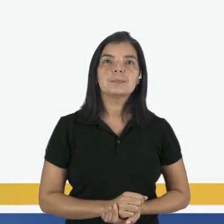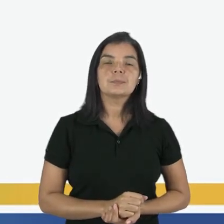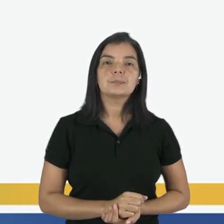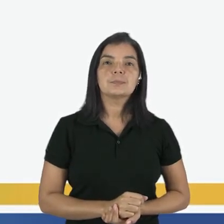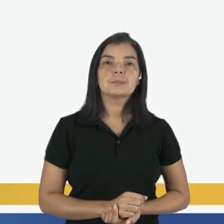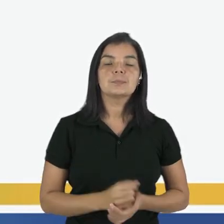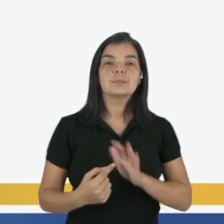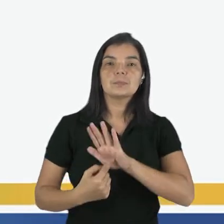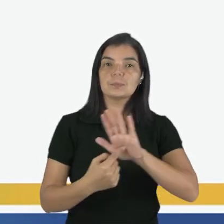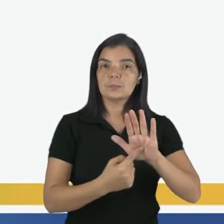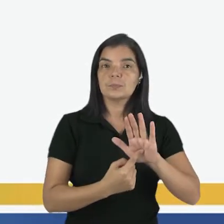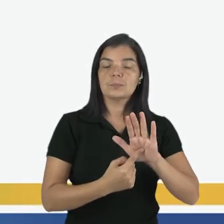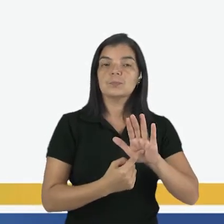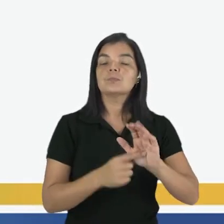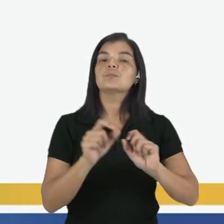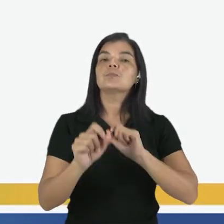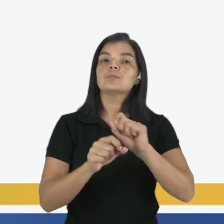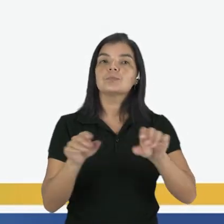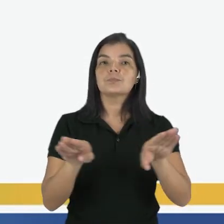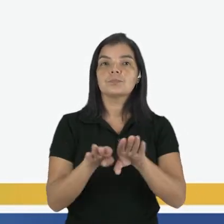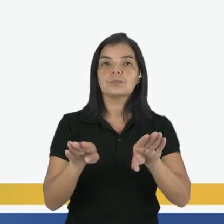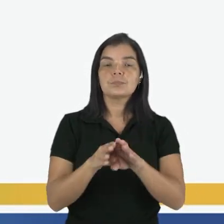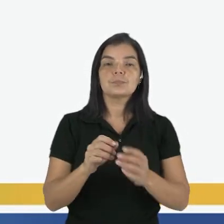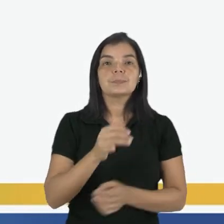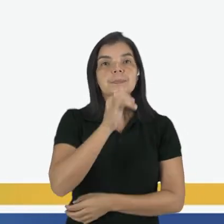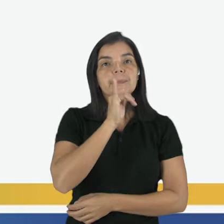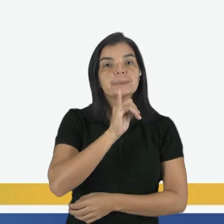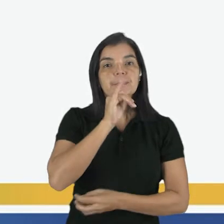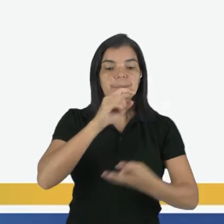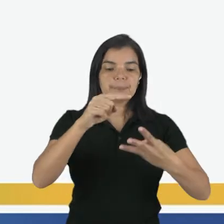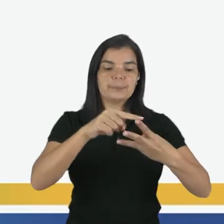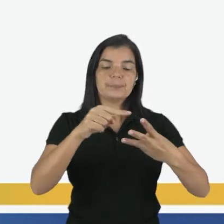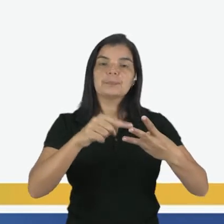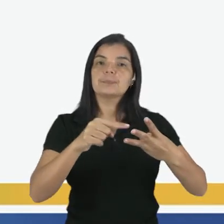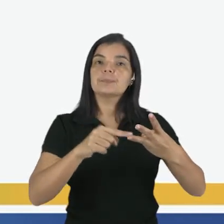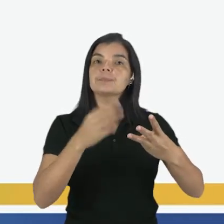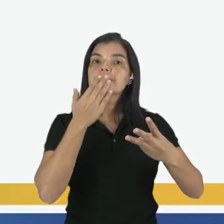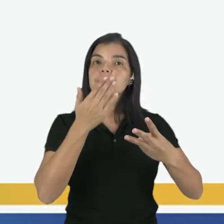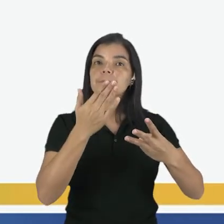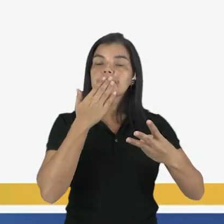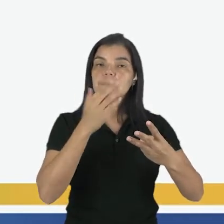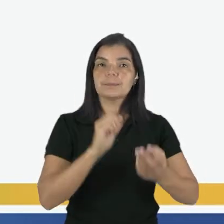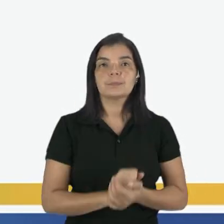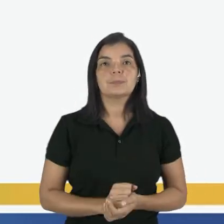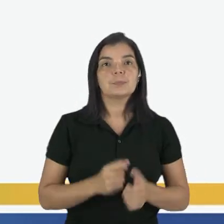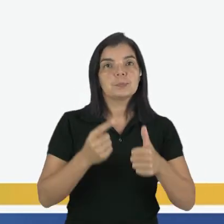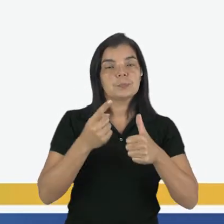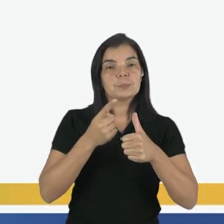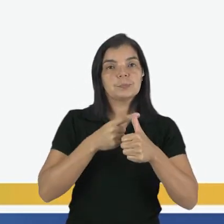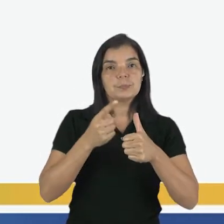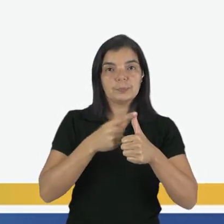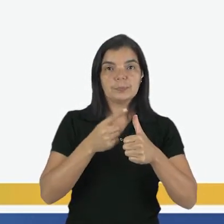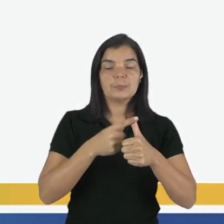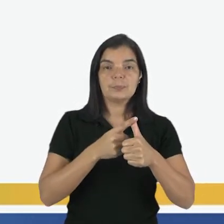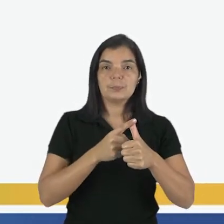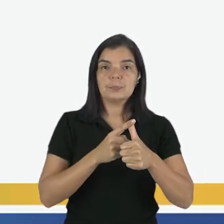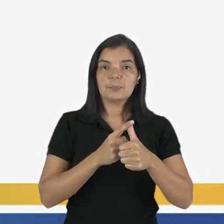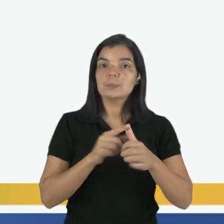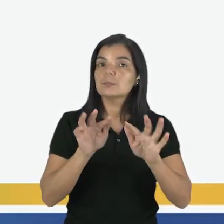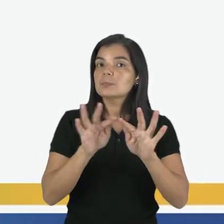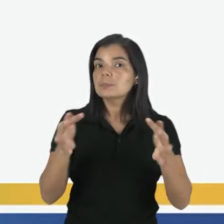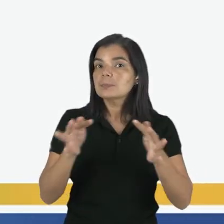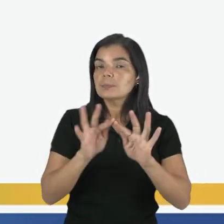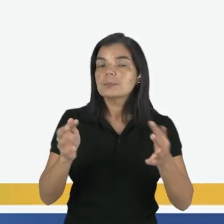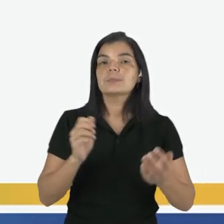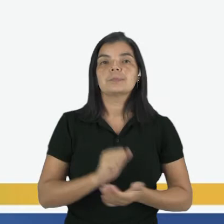Eu trouxe aí para vocês também o exemplo de 3 tipos de mapas celestes. 3 mapas celestes